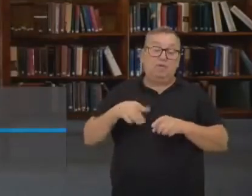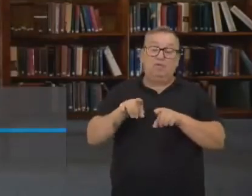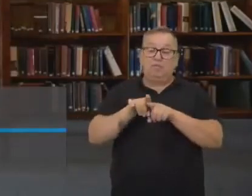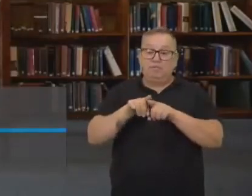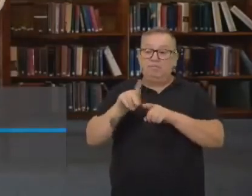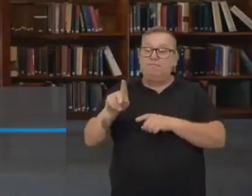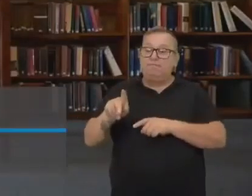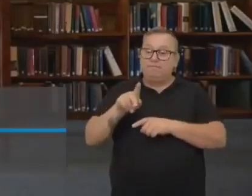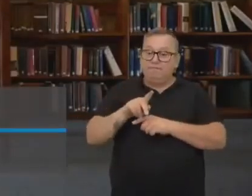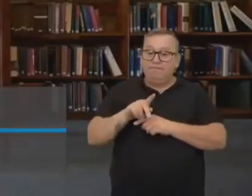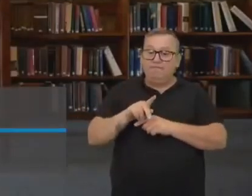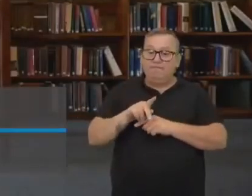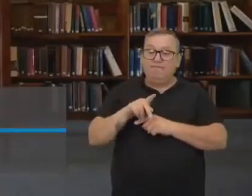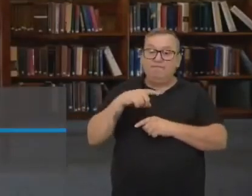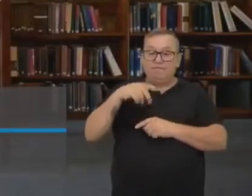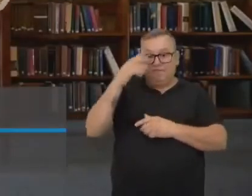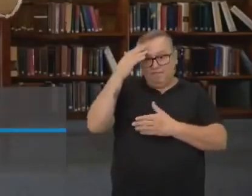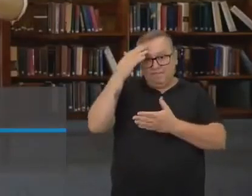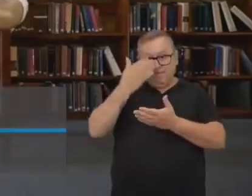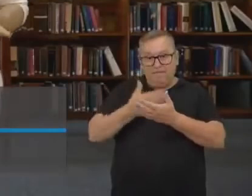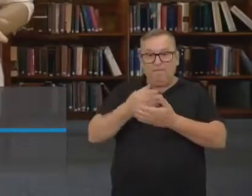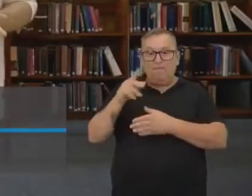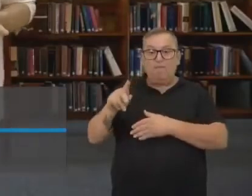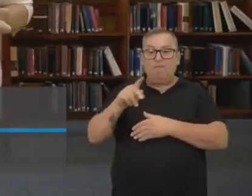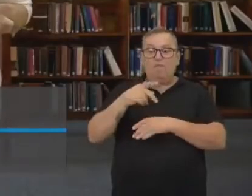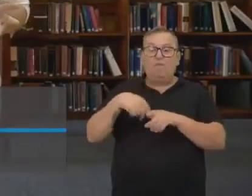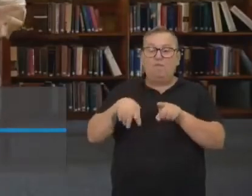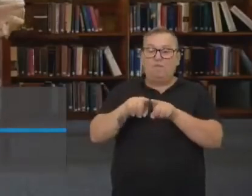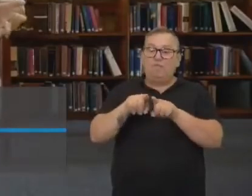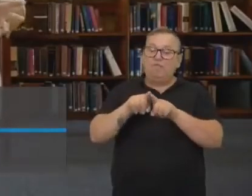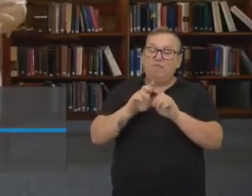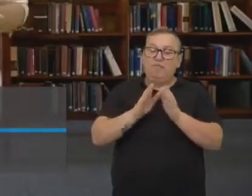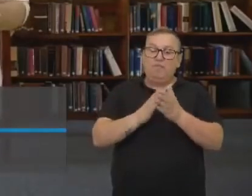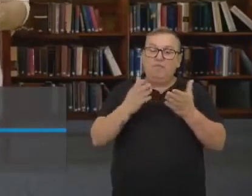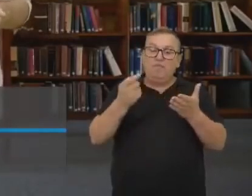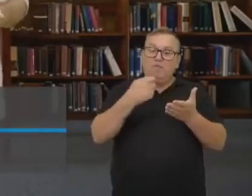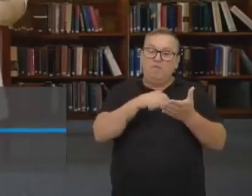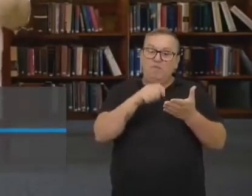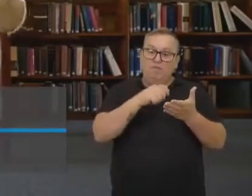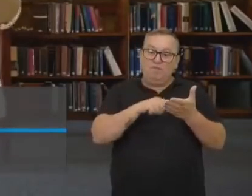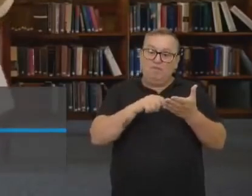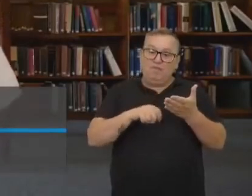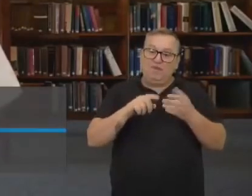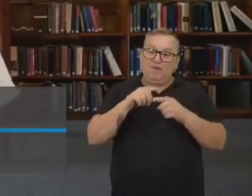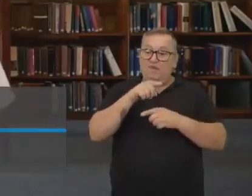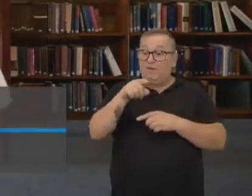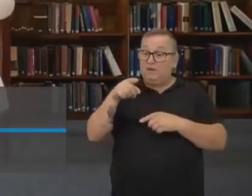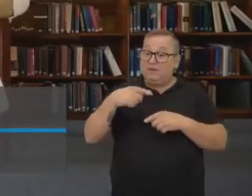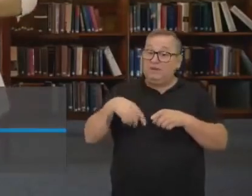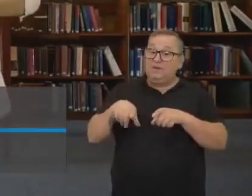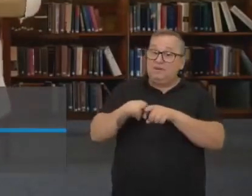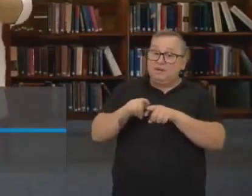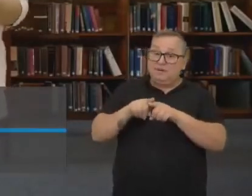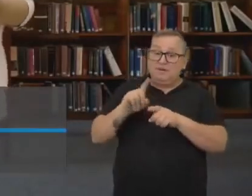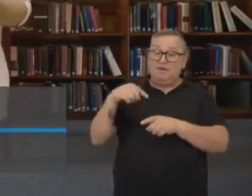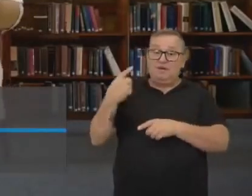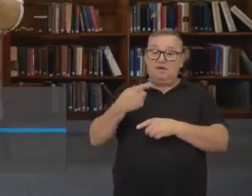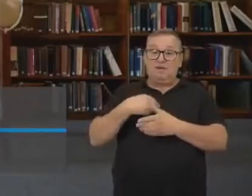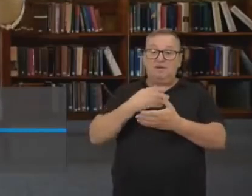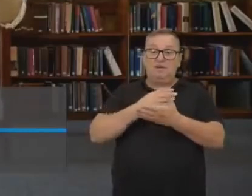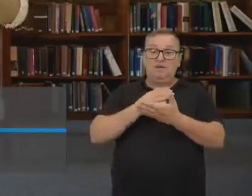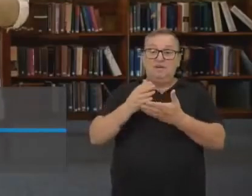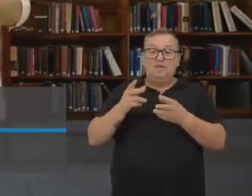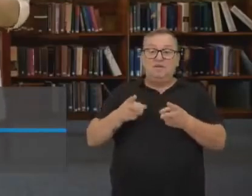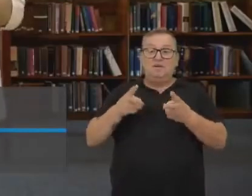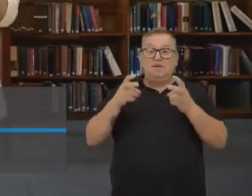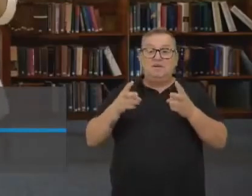professor, né? Eu acredito que os professores têm o seu diário de bordo, ali o seu livro do mestre, e vocês também. Então a gente começa a perceber que